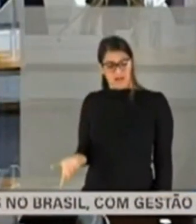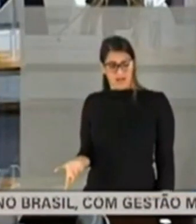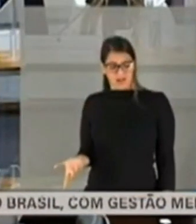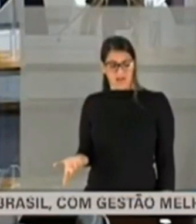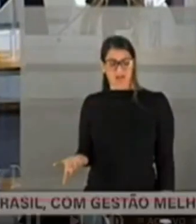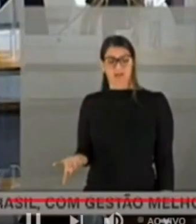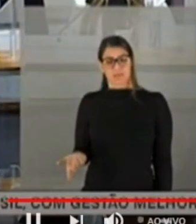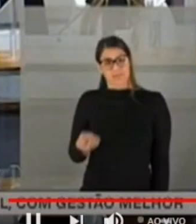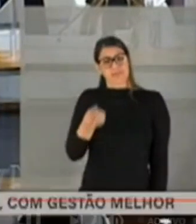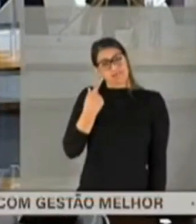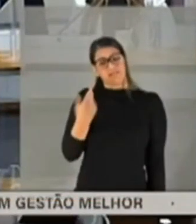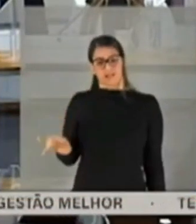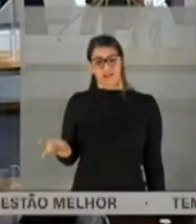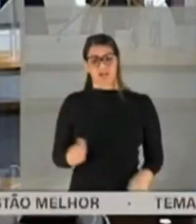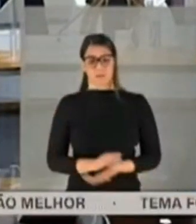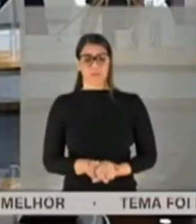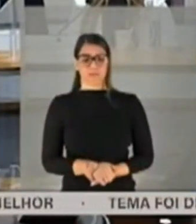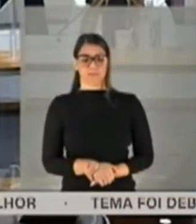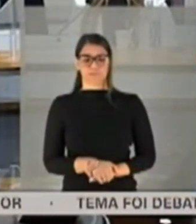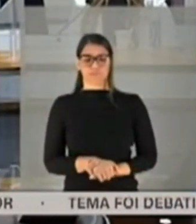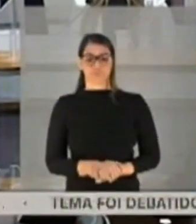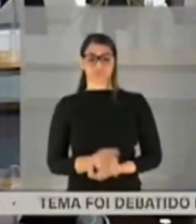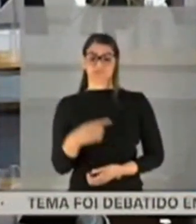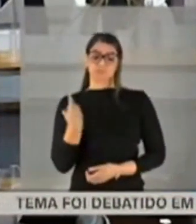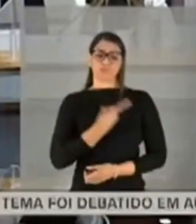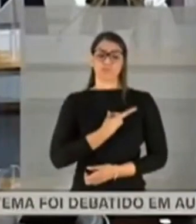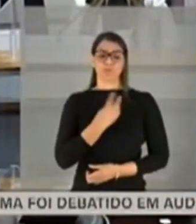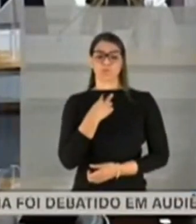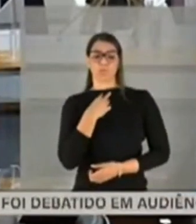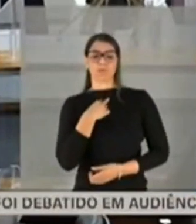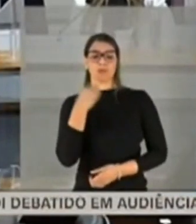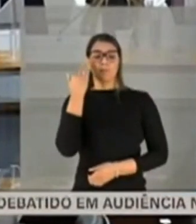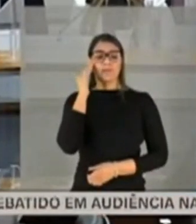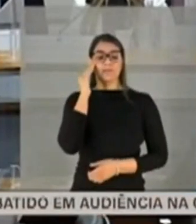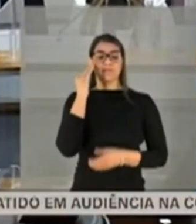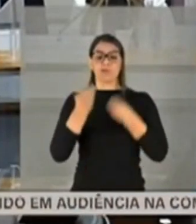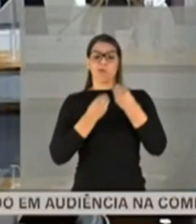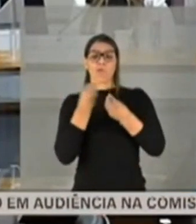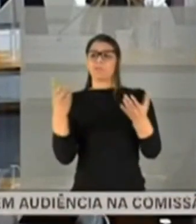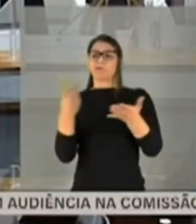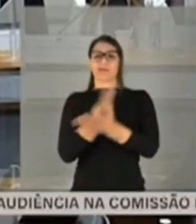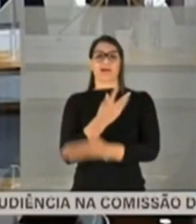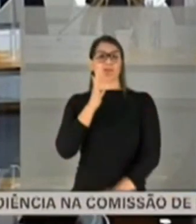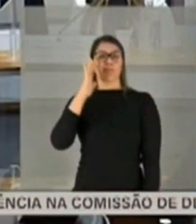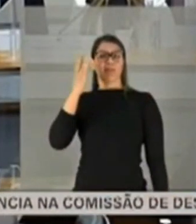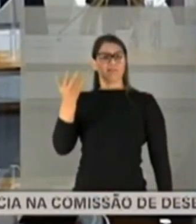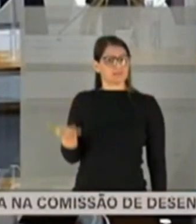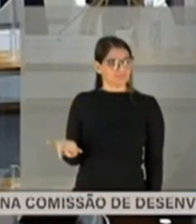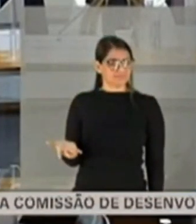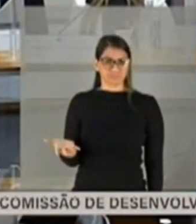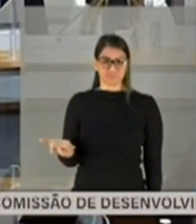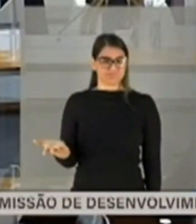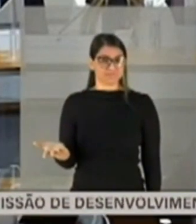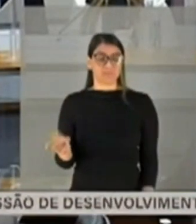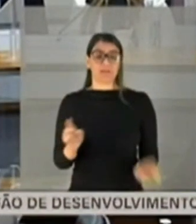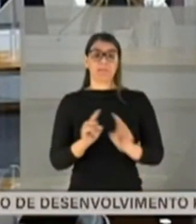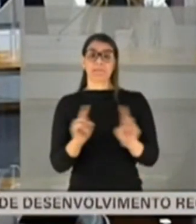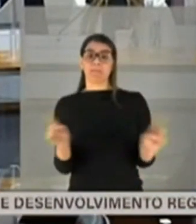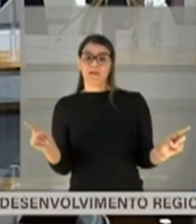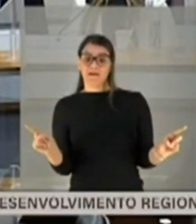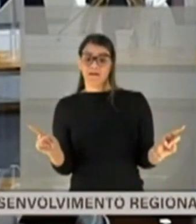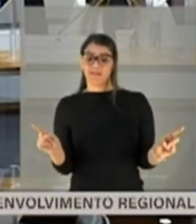como jabuti não sobe em árvore, né, nós não podemos entender como é que são feitas essas coisas. Mas,